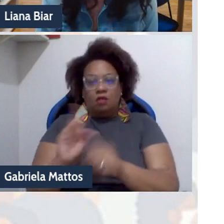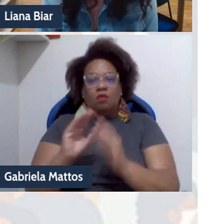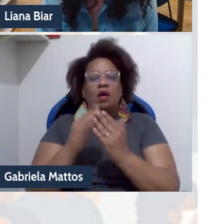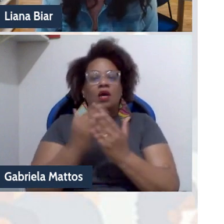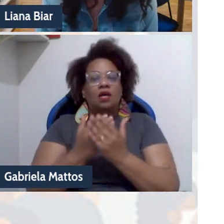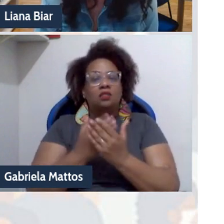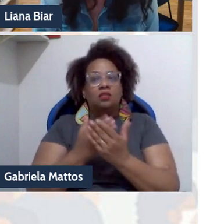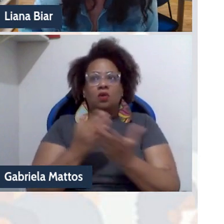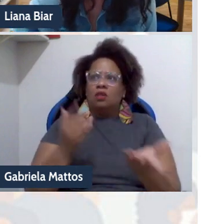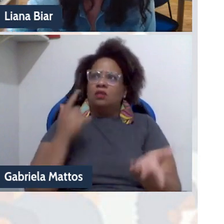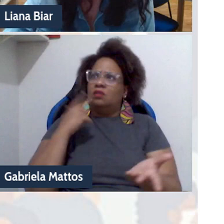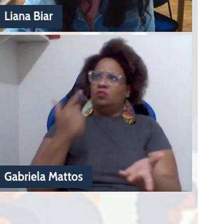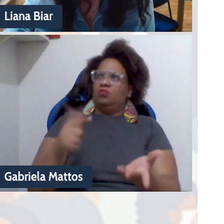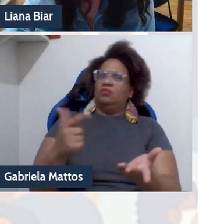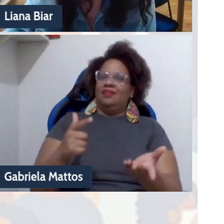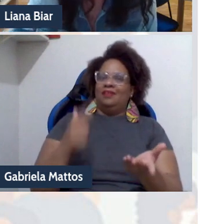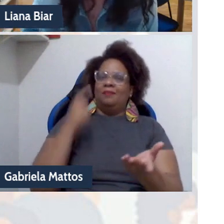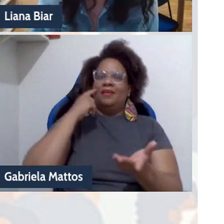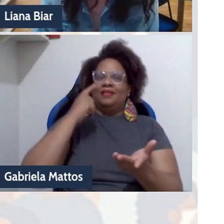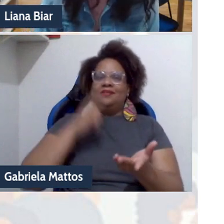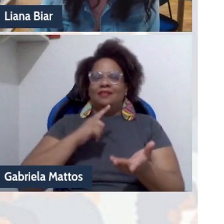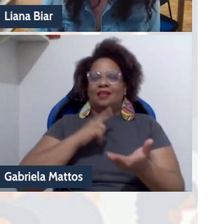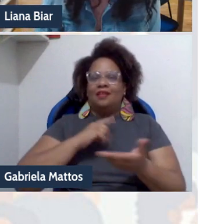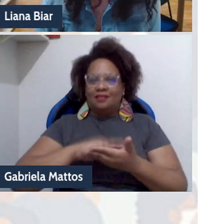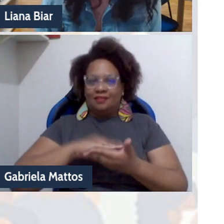tivesse esse tipo de aparelho.